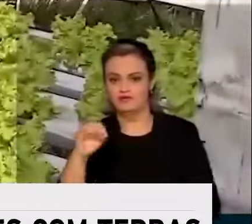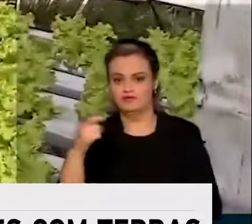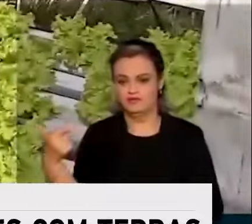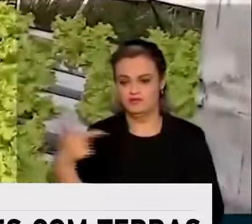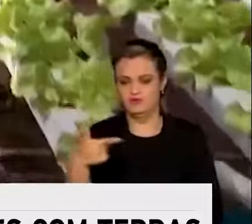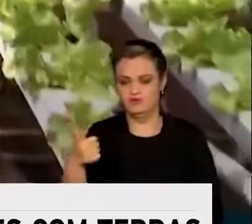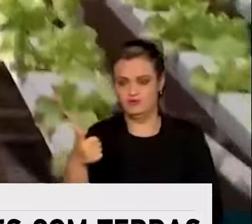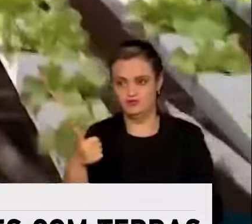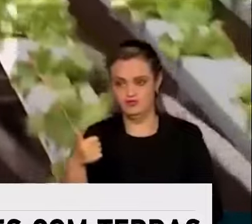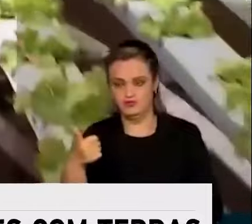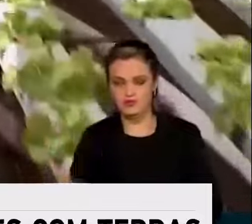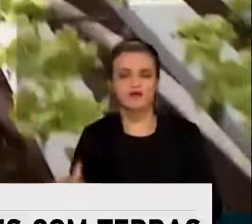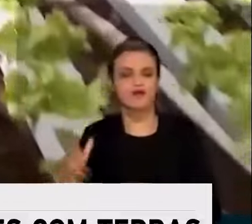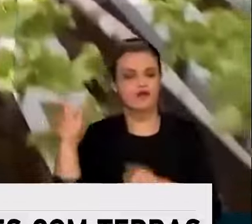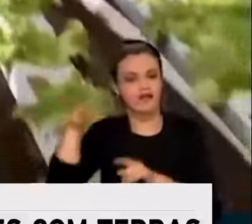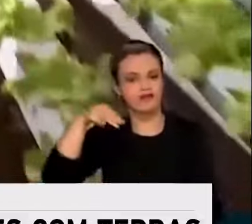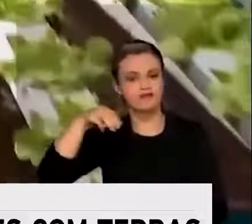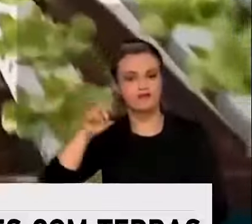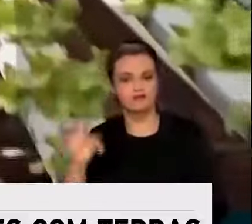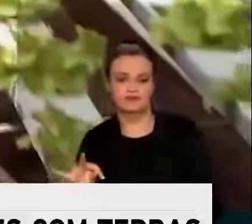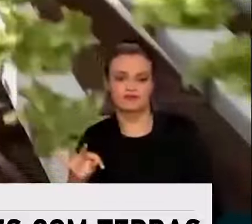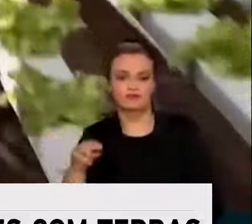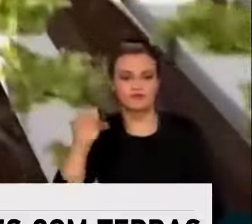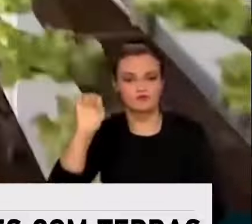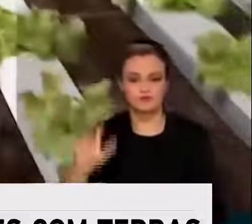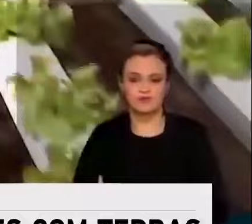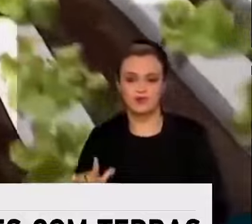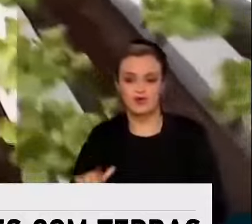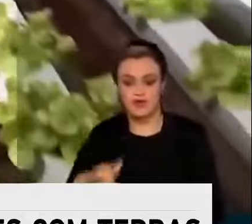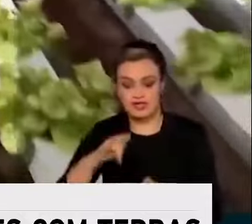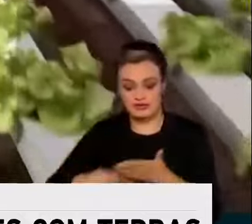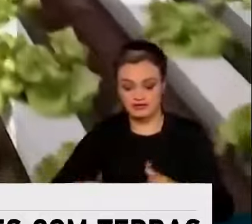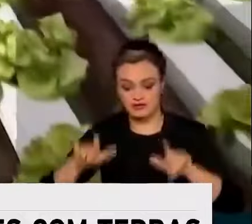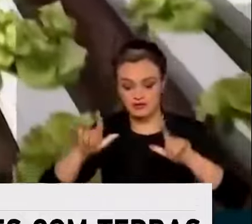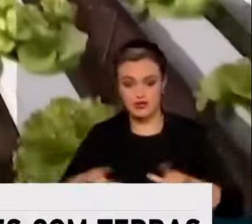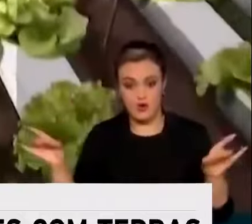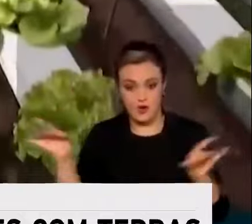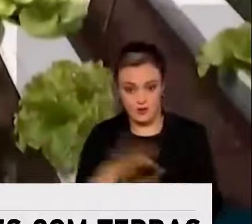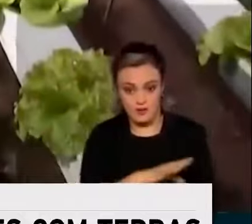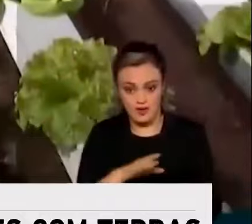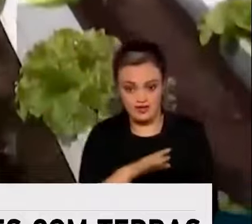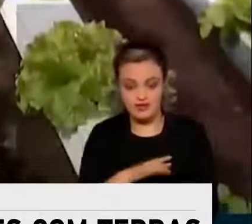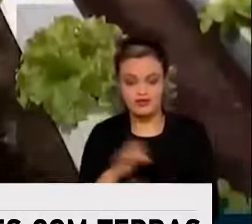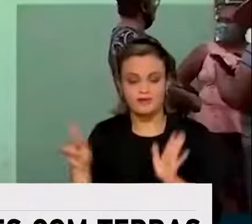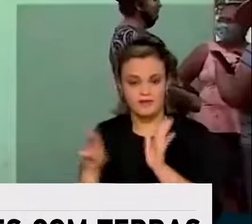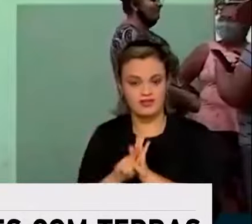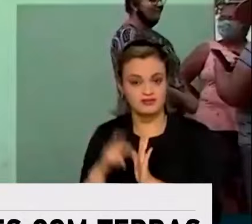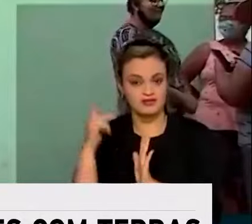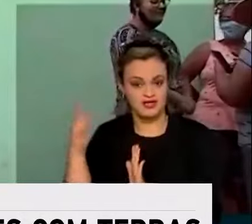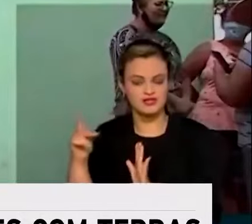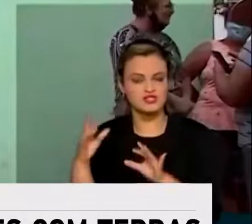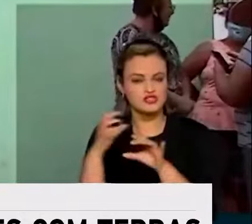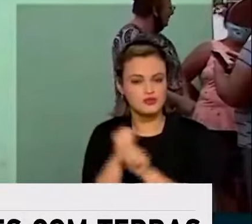que a Jovem Pan teve acesso, 215 milhões de reais seriam retirados da manutenção e funcionamento